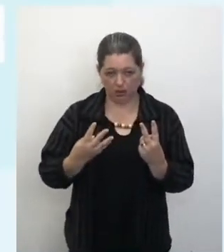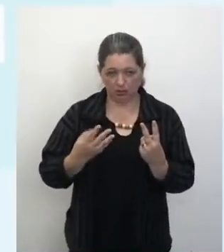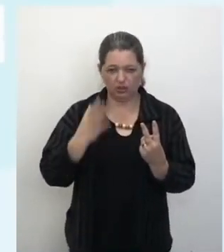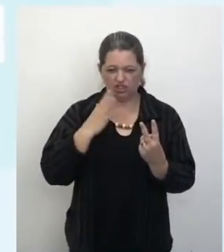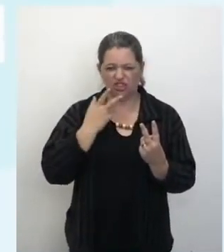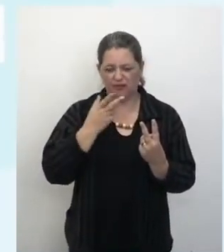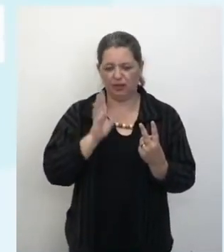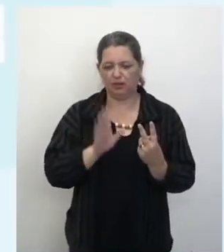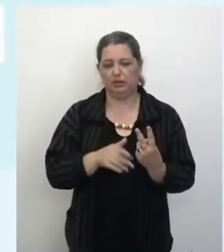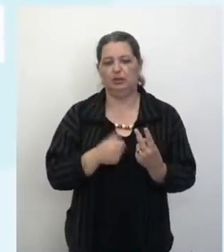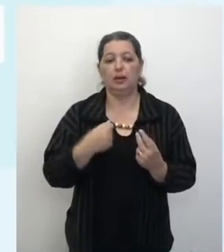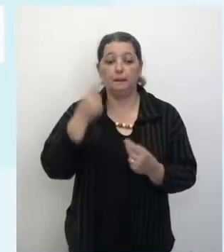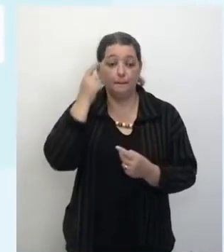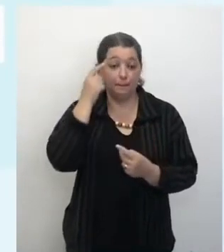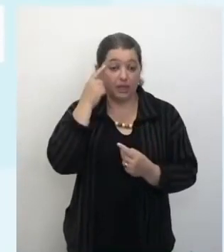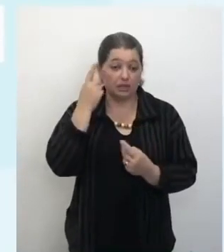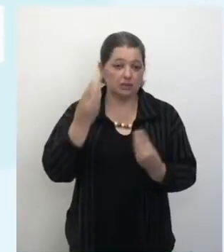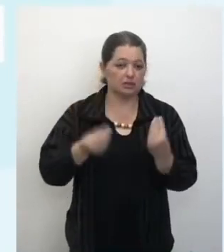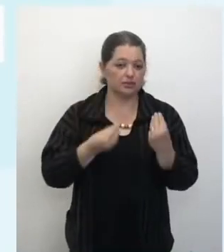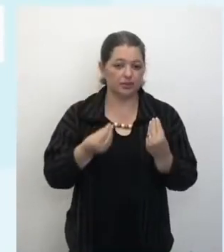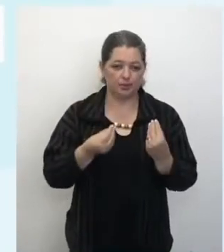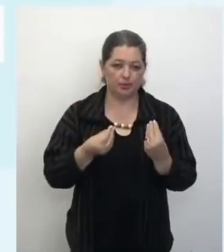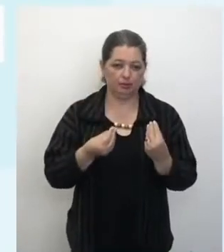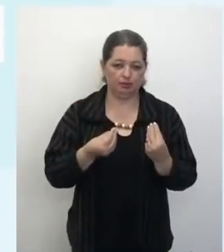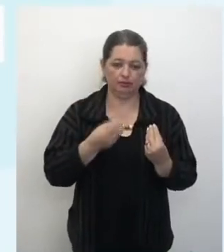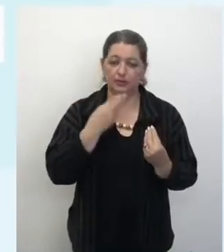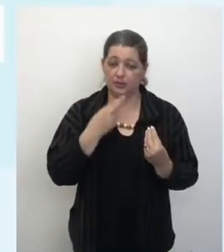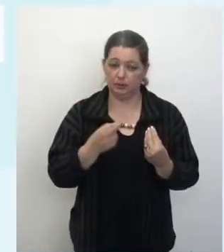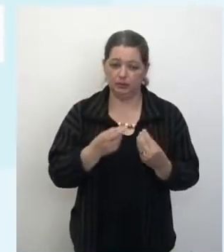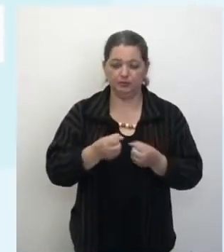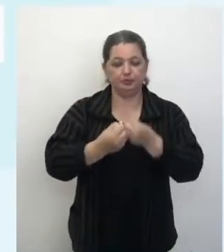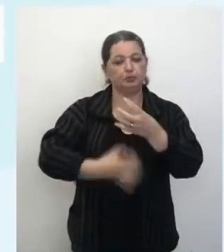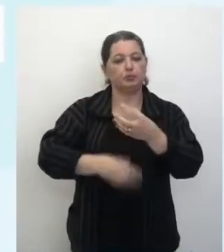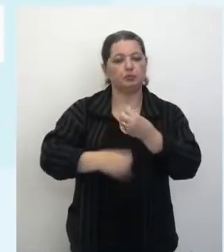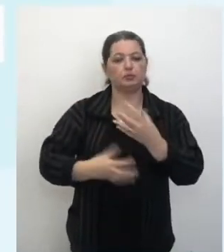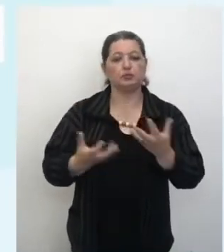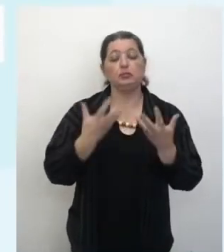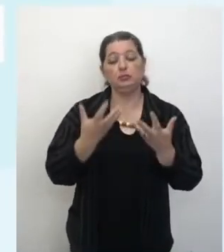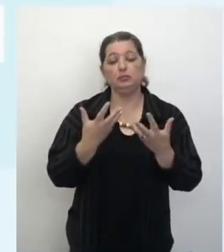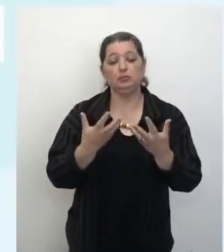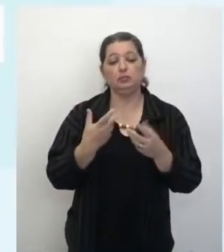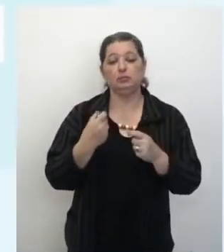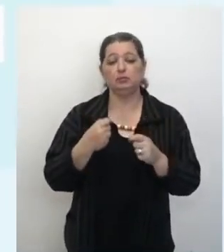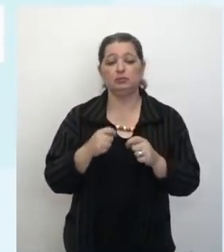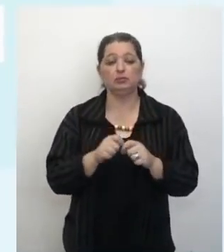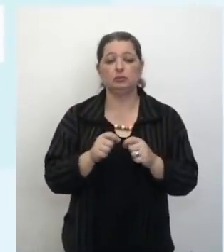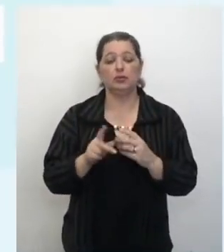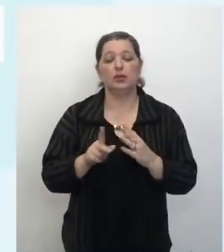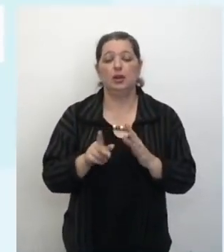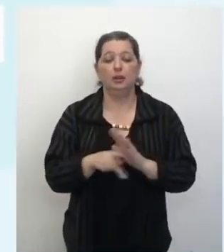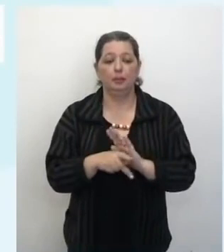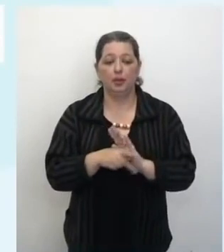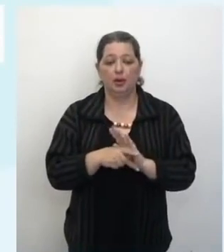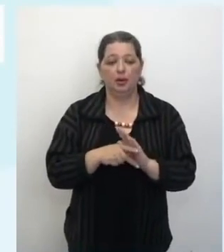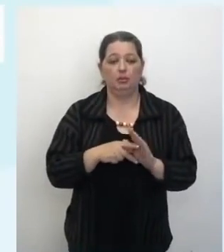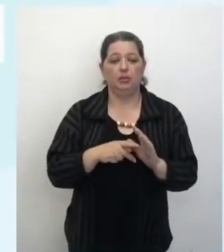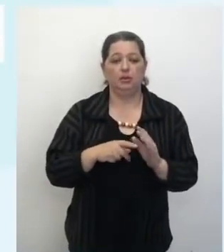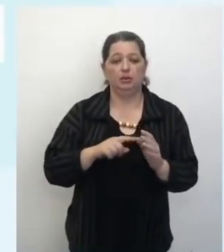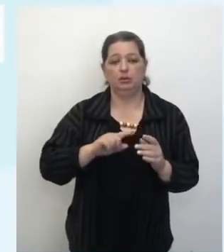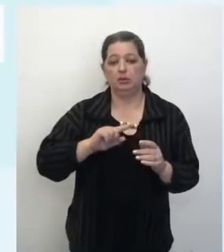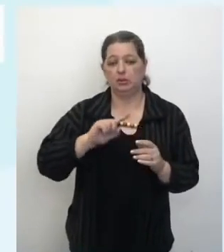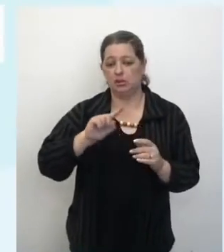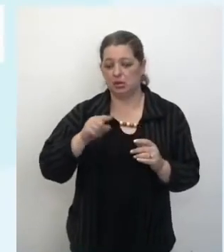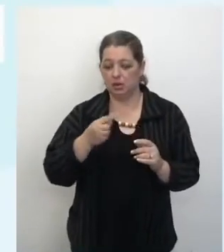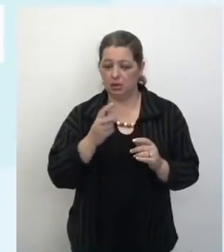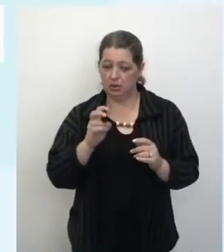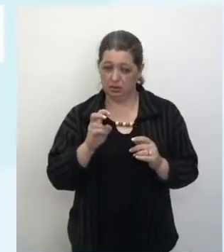falei demais. Pensa onde ele está. E na hora de responder no chat, eu quero que você me fale entre que inteiros está a raiz quadrada de 5.